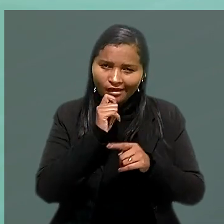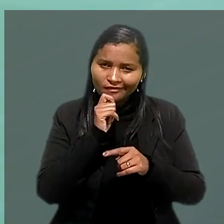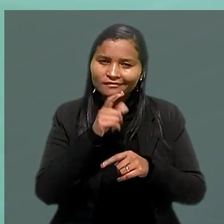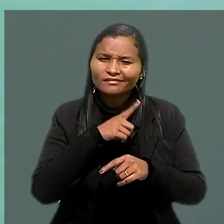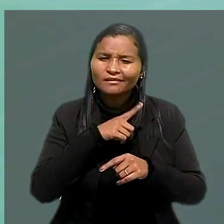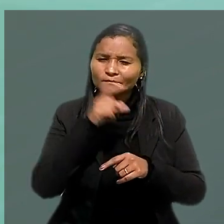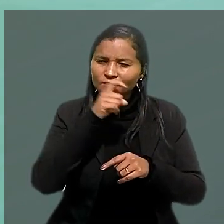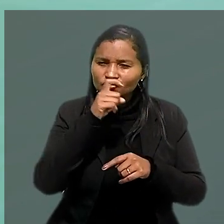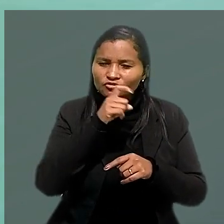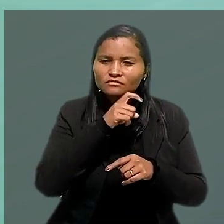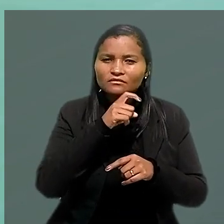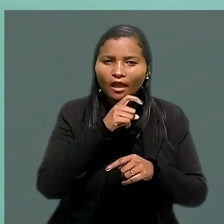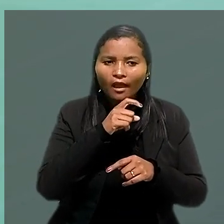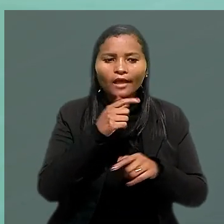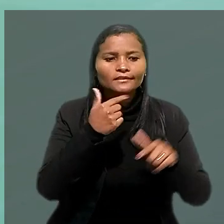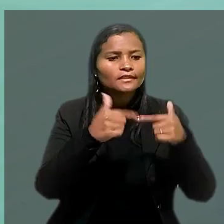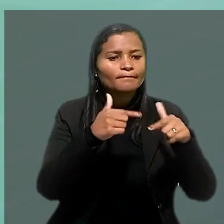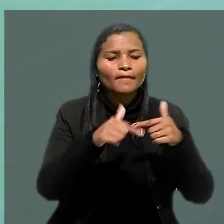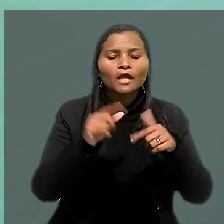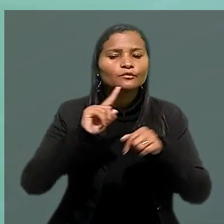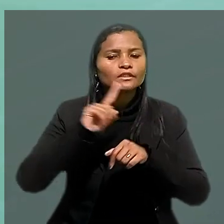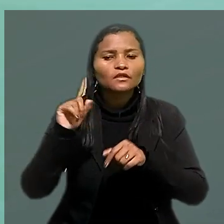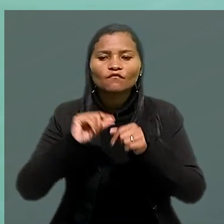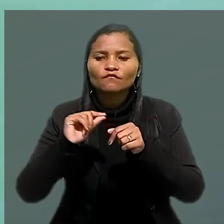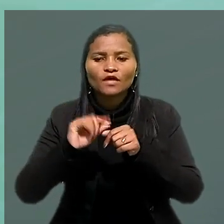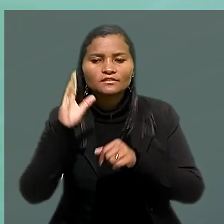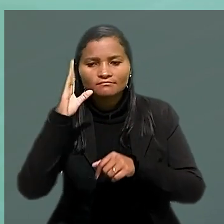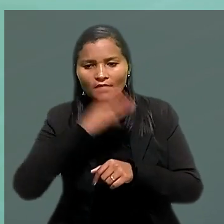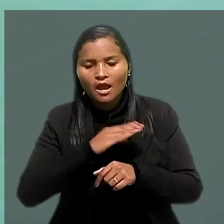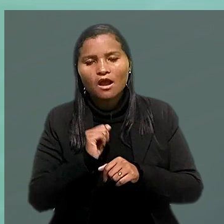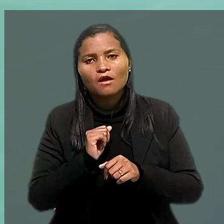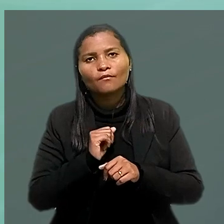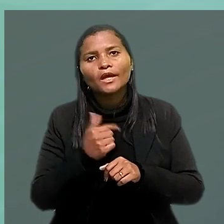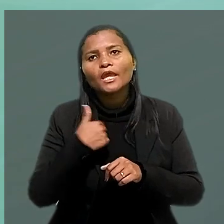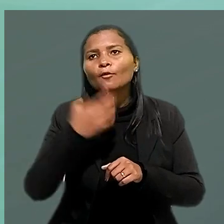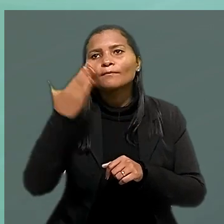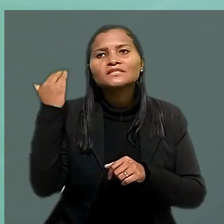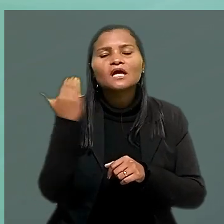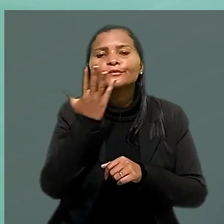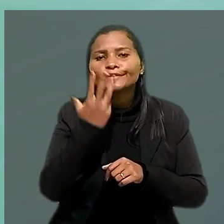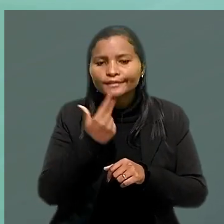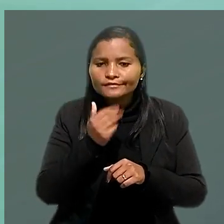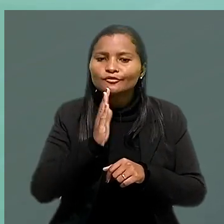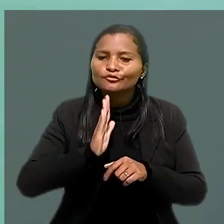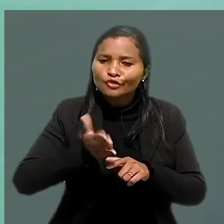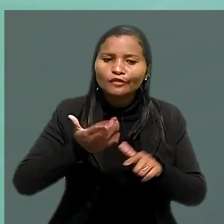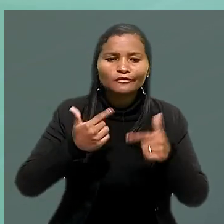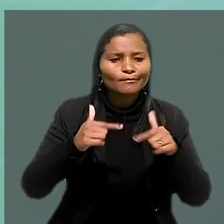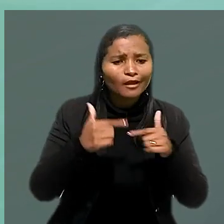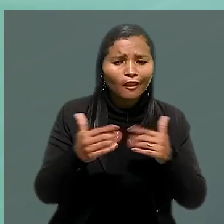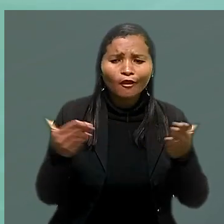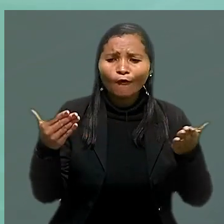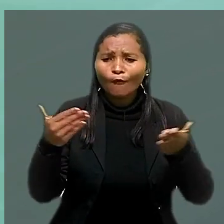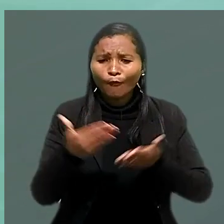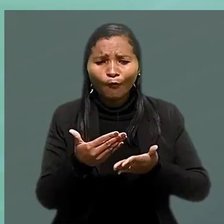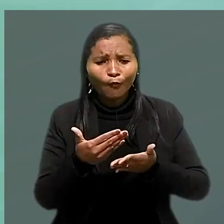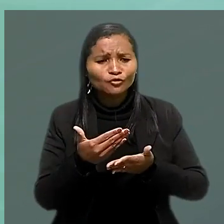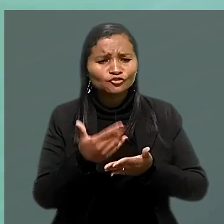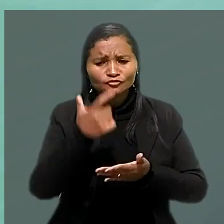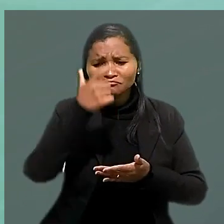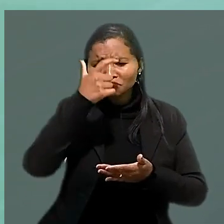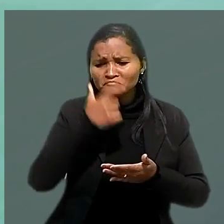ainda há grandes mitos, como, por exemplo, o trabalho não faz mal, eu quando criança trabalhei e